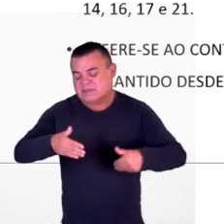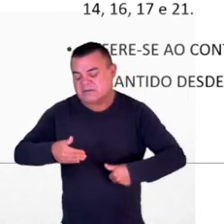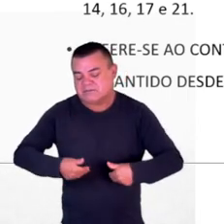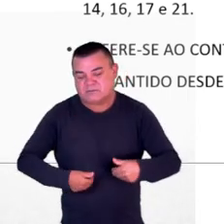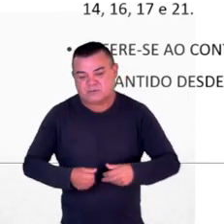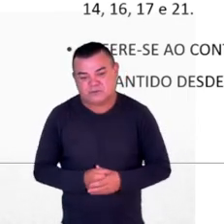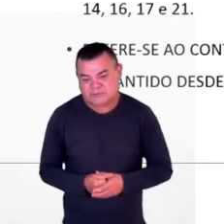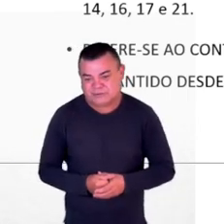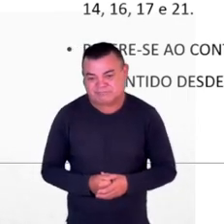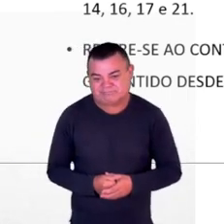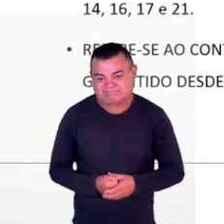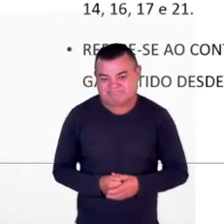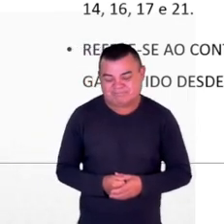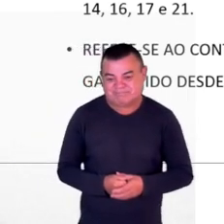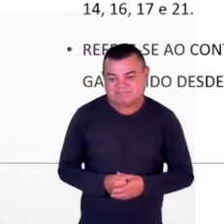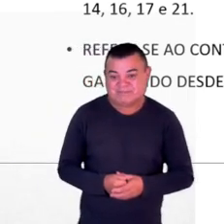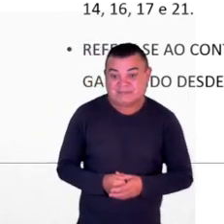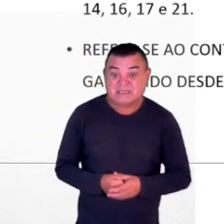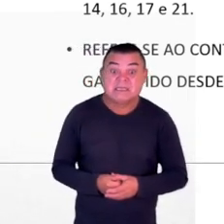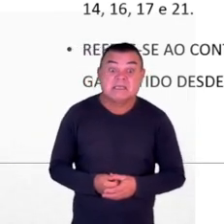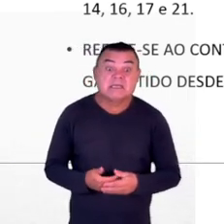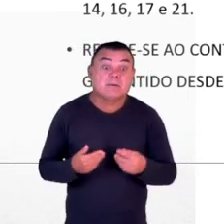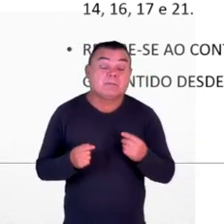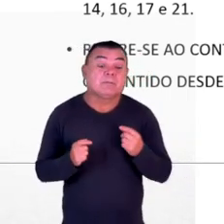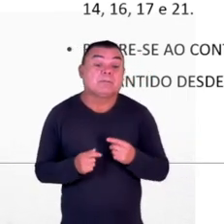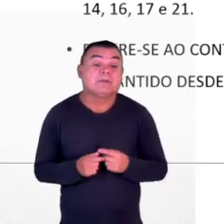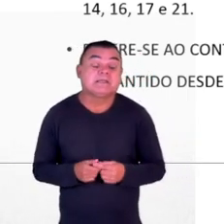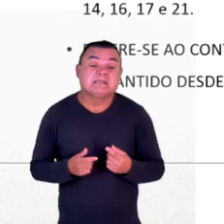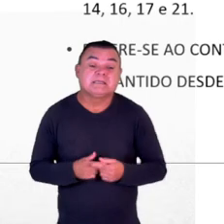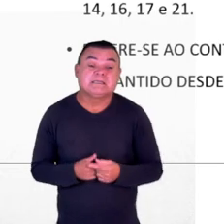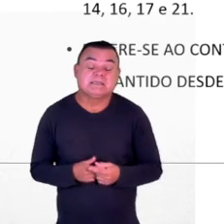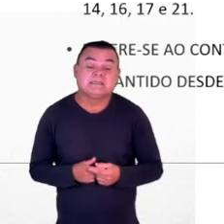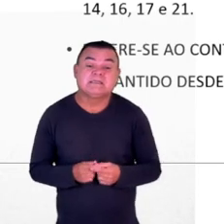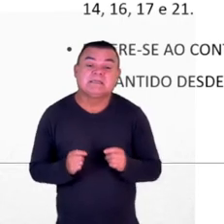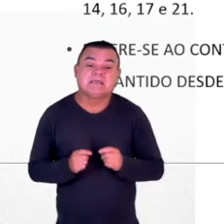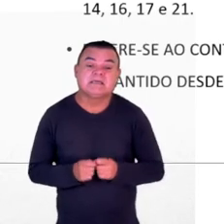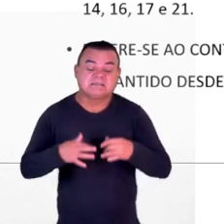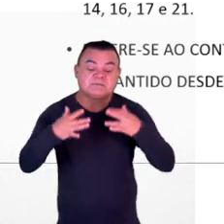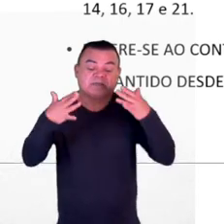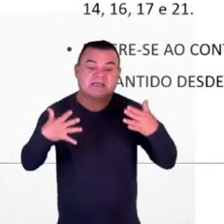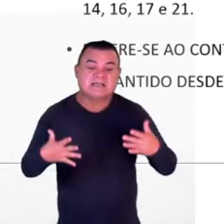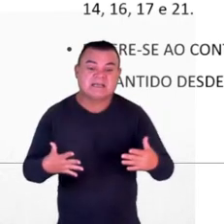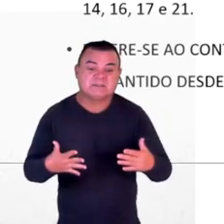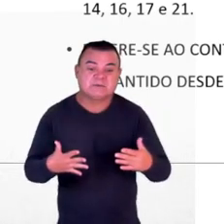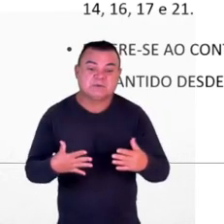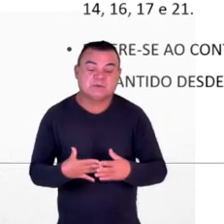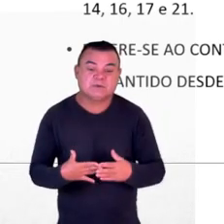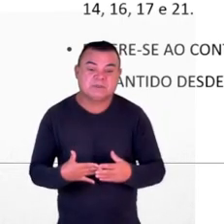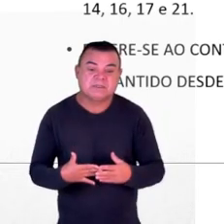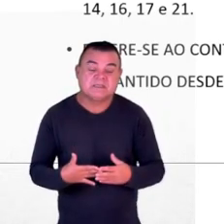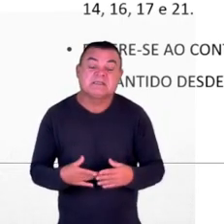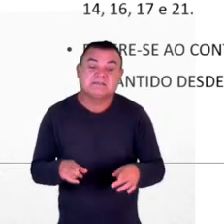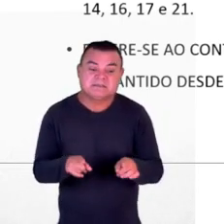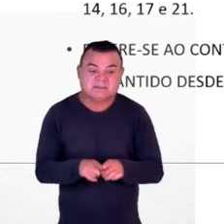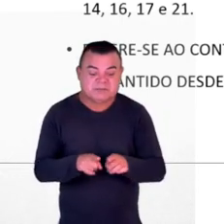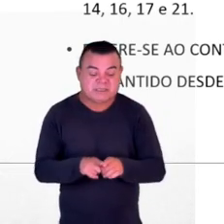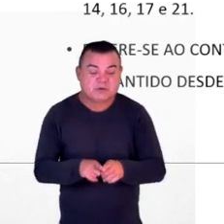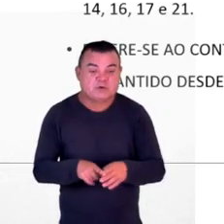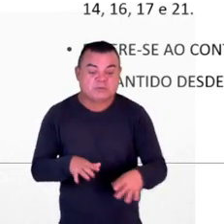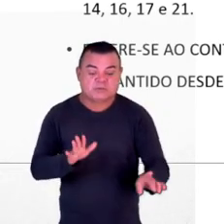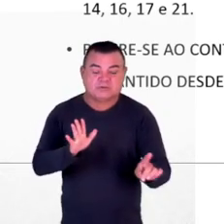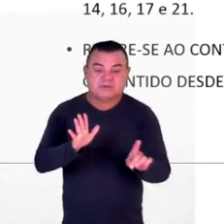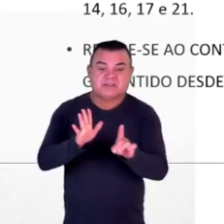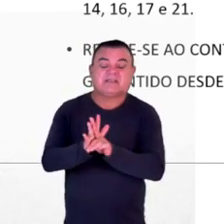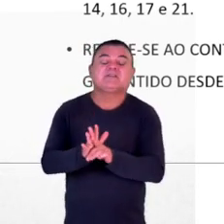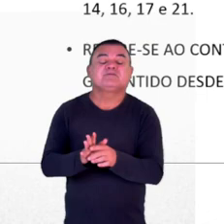dimensão do direito humano Alimentação adequada porém ele é descrito apartamente também como um direito com uma